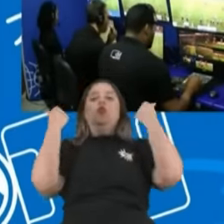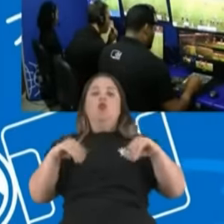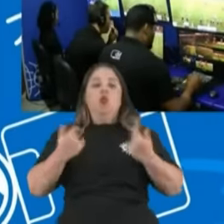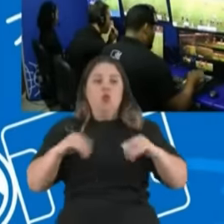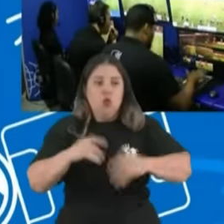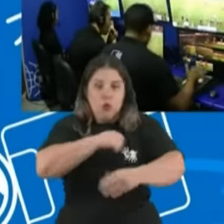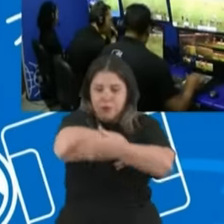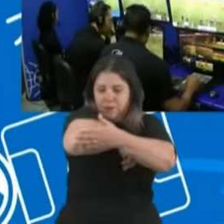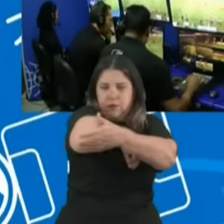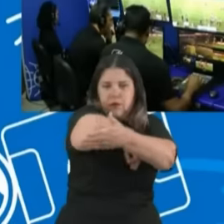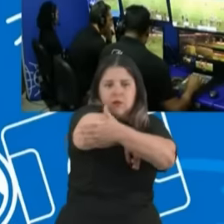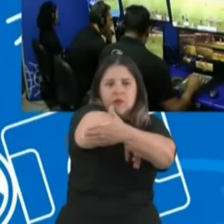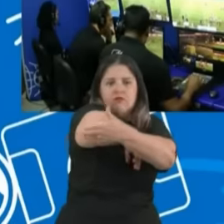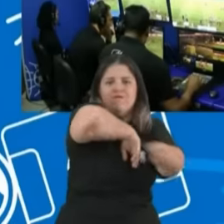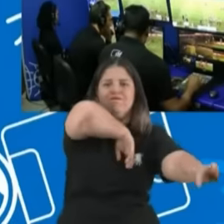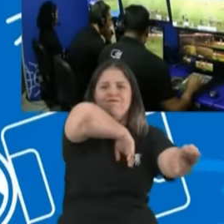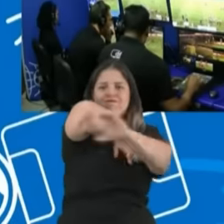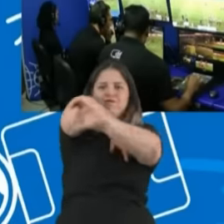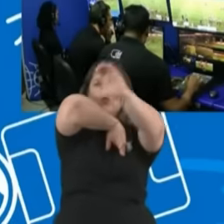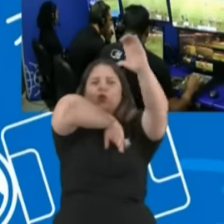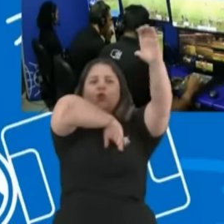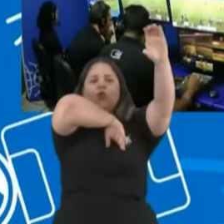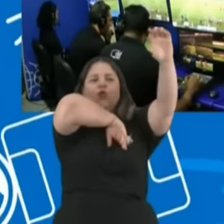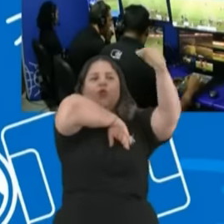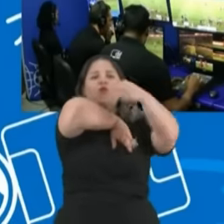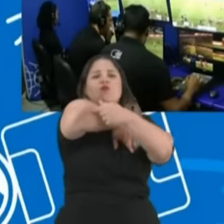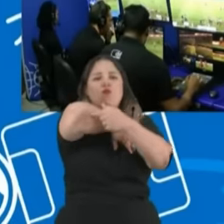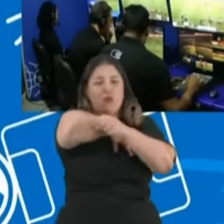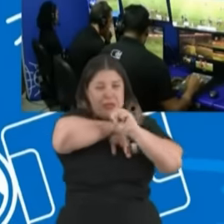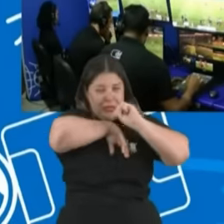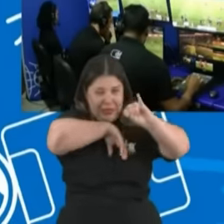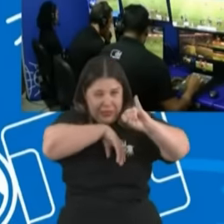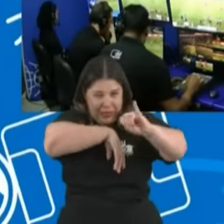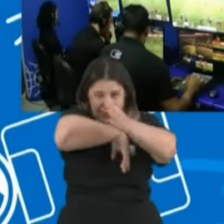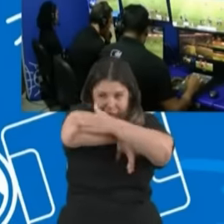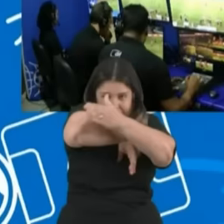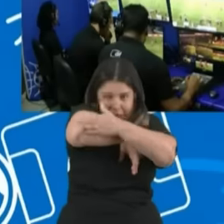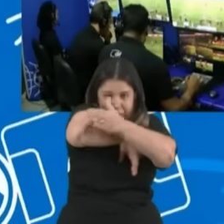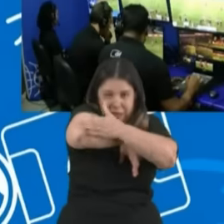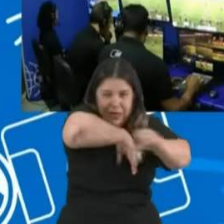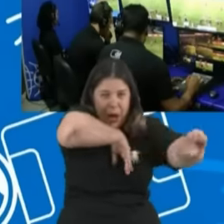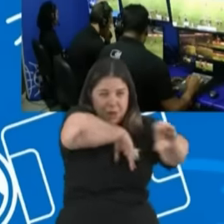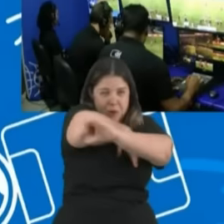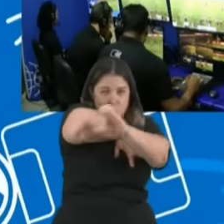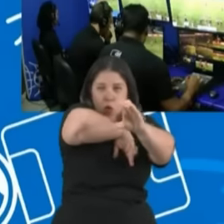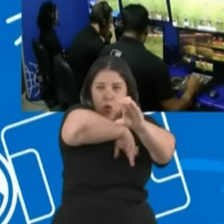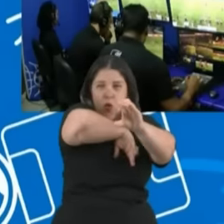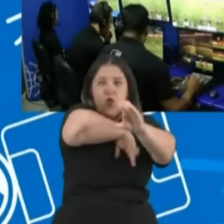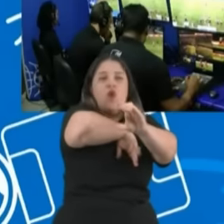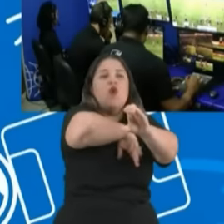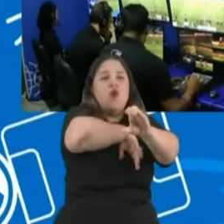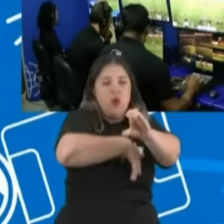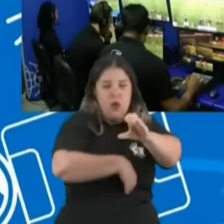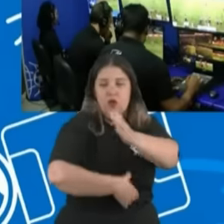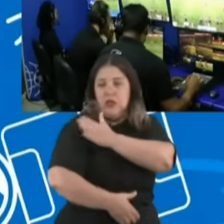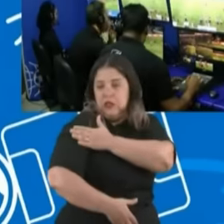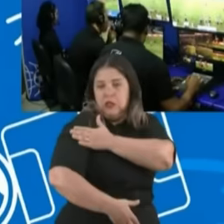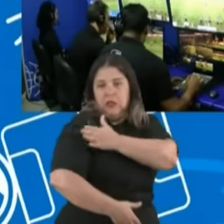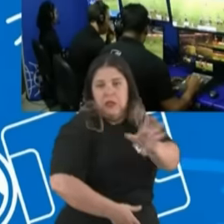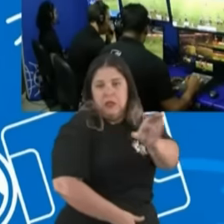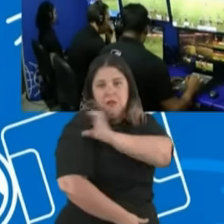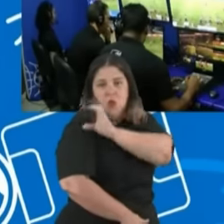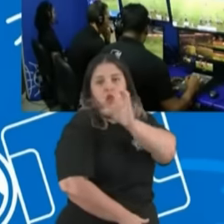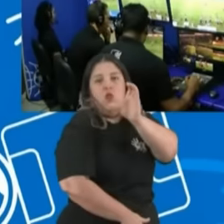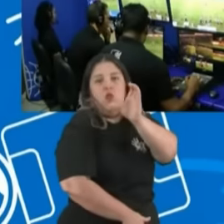Claro, aí de gol, manifesto de gol, porque se bateu mesmo na ponte, para ter sido chamado, o ato tá aqui, o Zanovelli tá aqui. Na